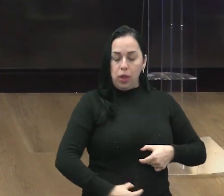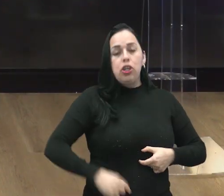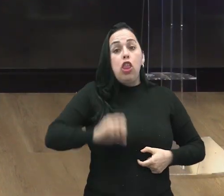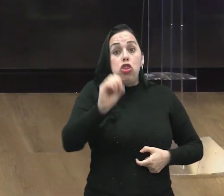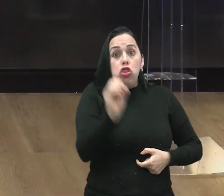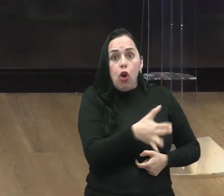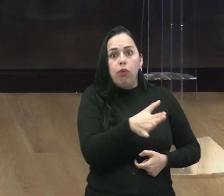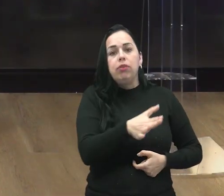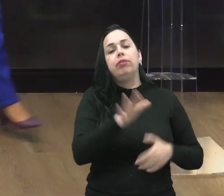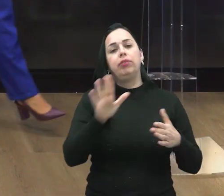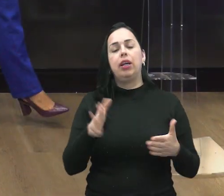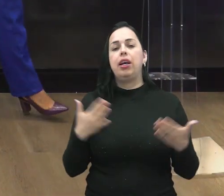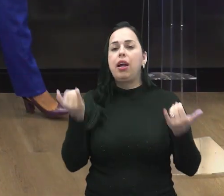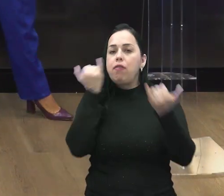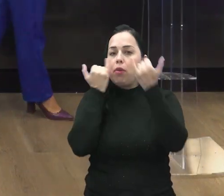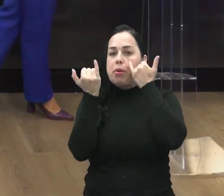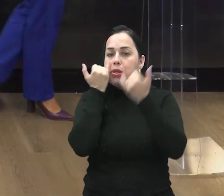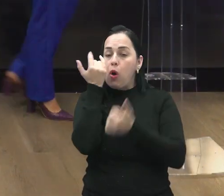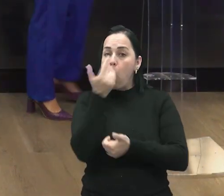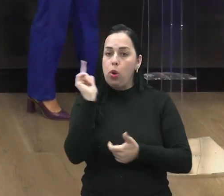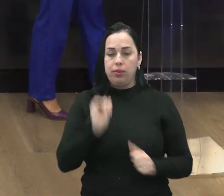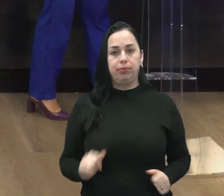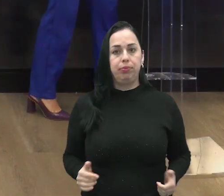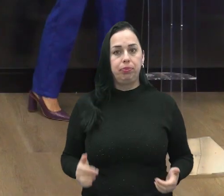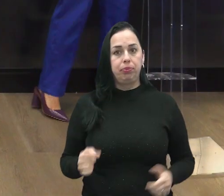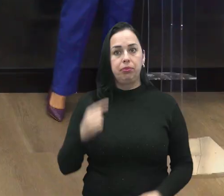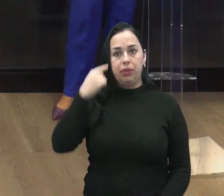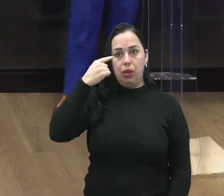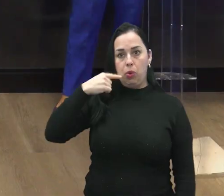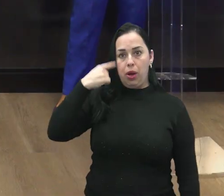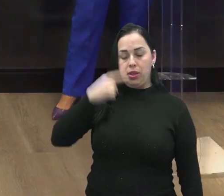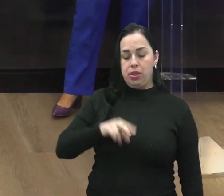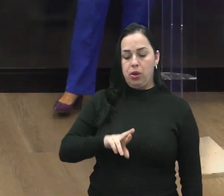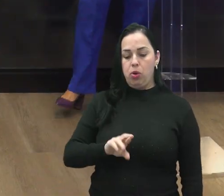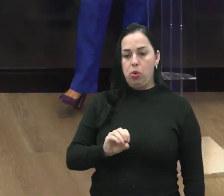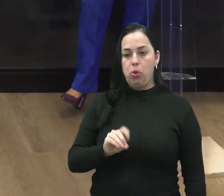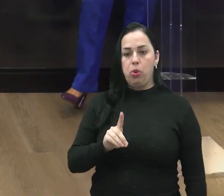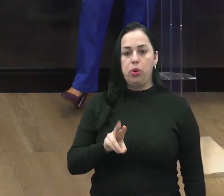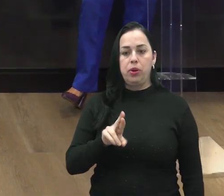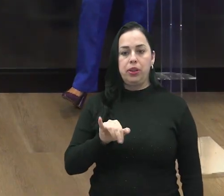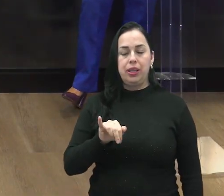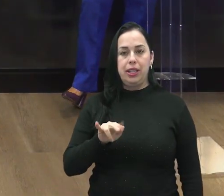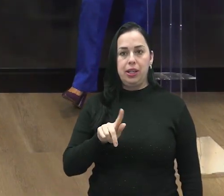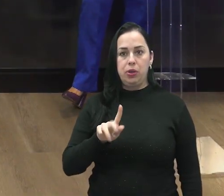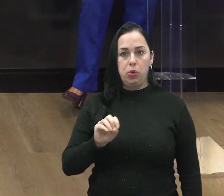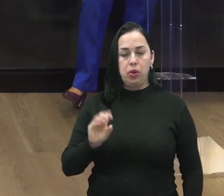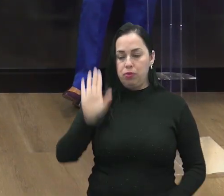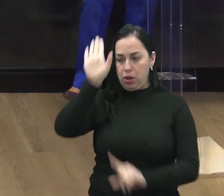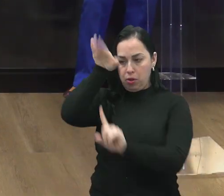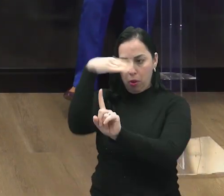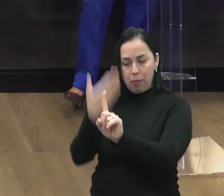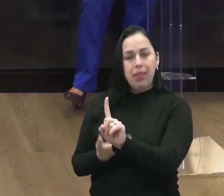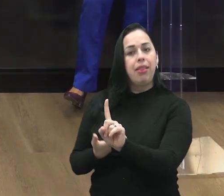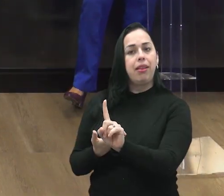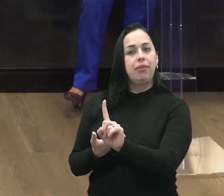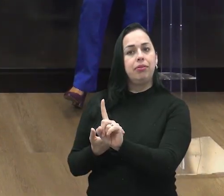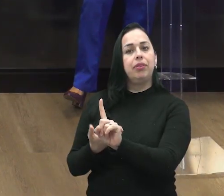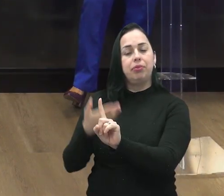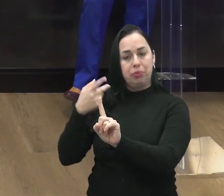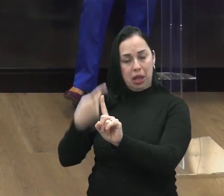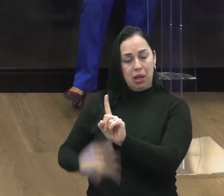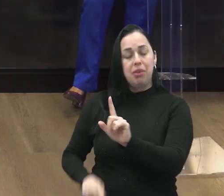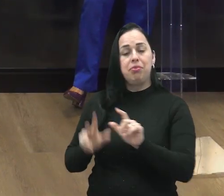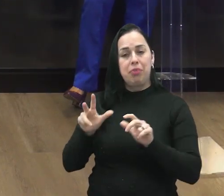outras notícias a partir de agora. O advogado Rodrigo Cabreira Gonzalez foi homenageado aqui na